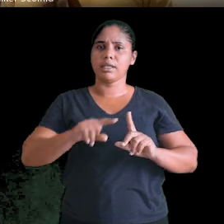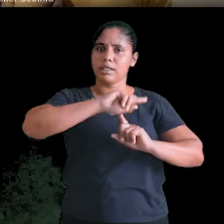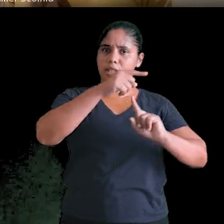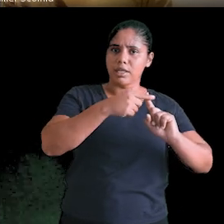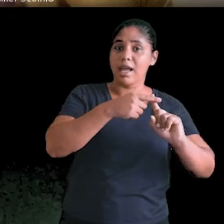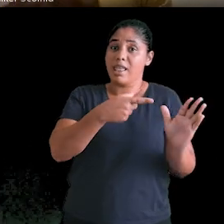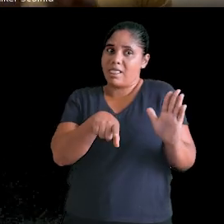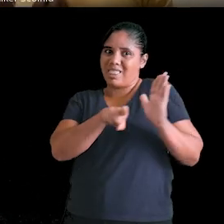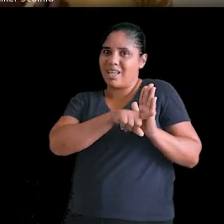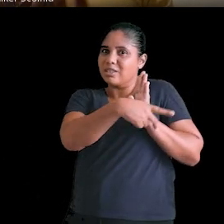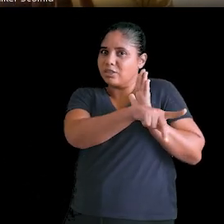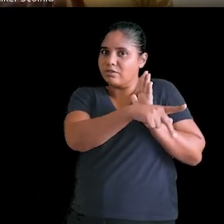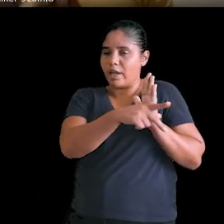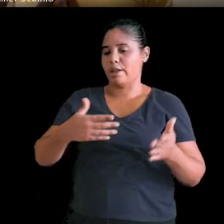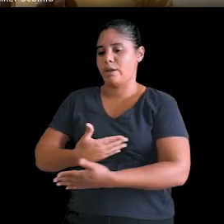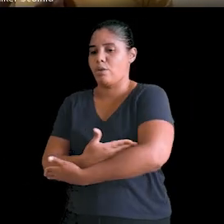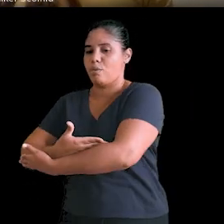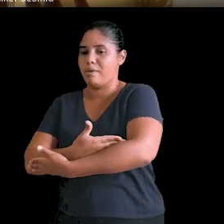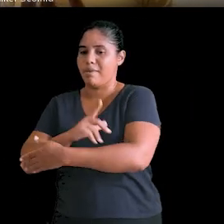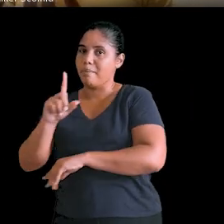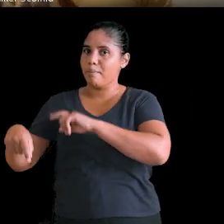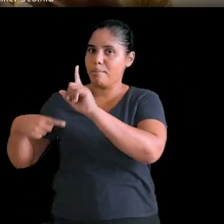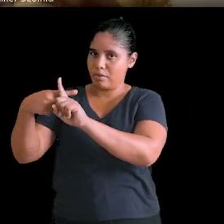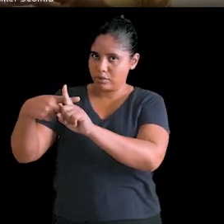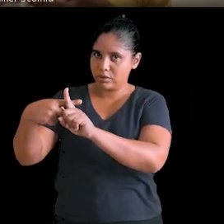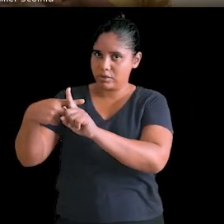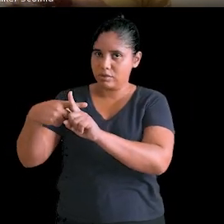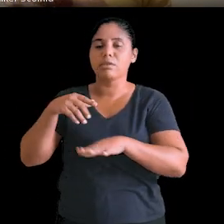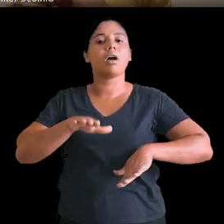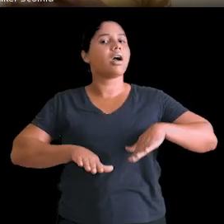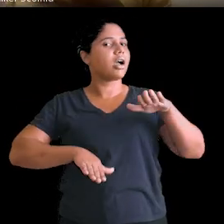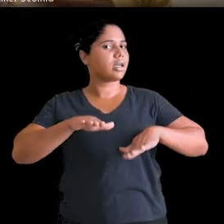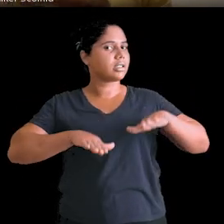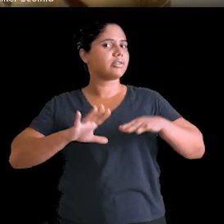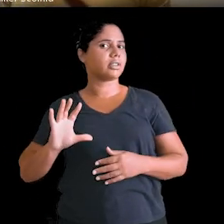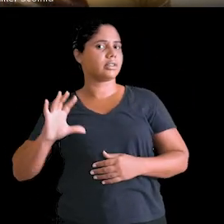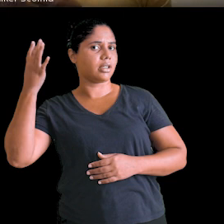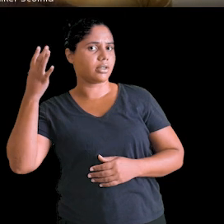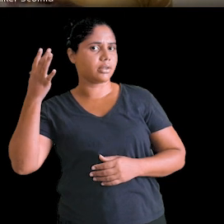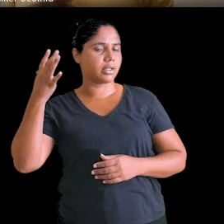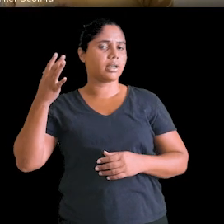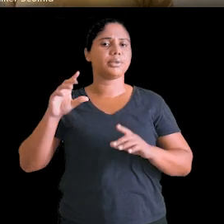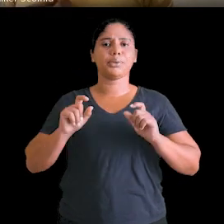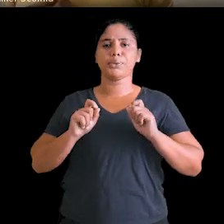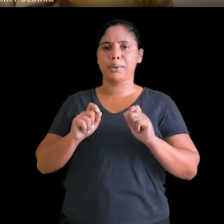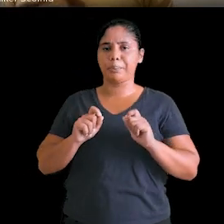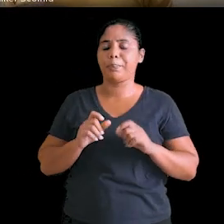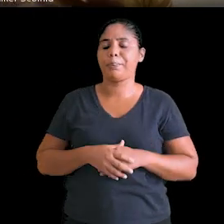RH negativo e o bebê um fator RH positivo, pode-se, deve-se, né,